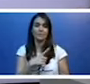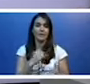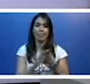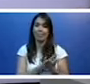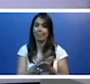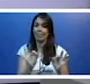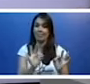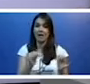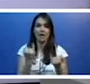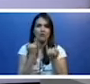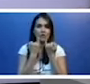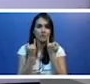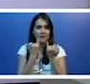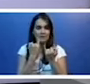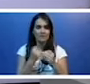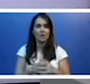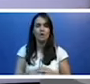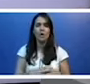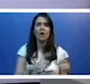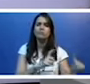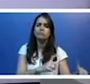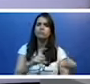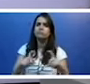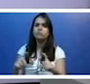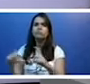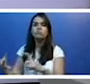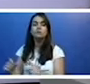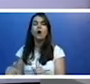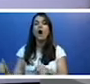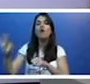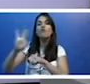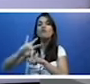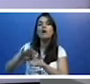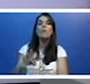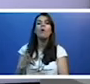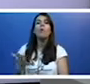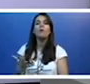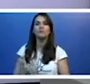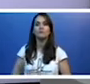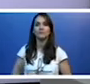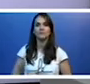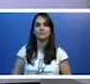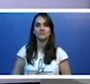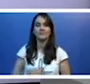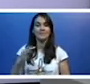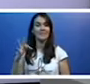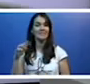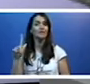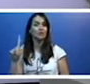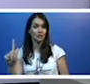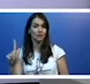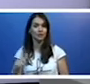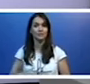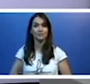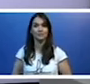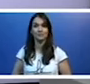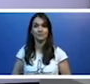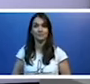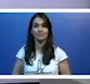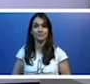nenhuma informação tal forma que usa o cateto oposto e óleo já tem é a tangente a ser